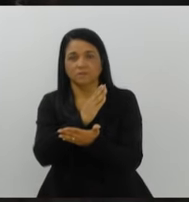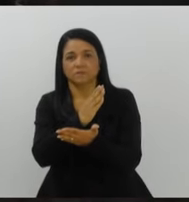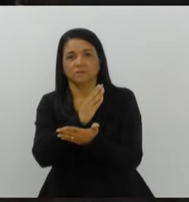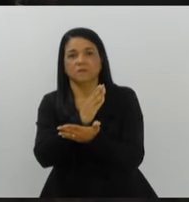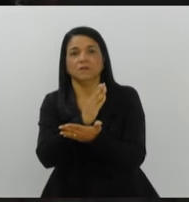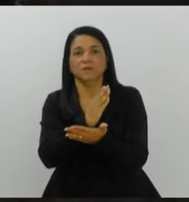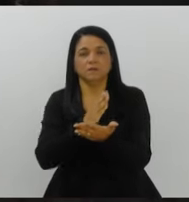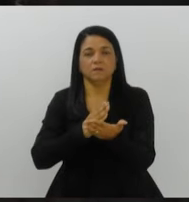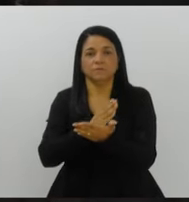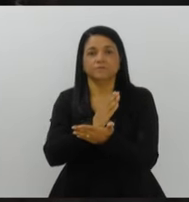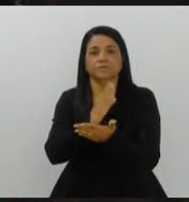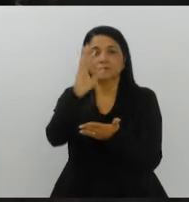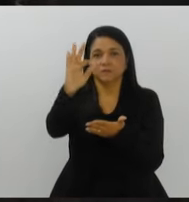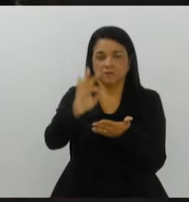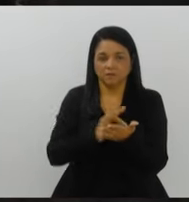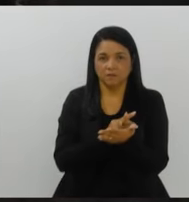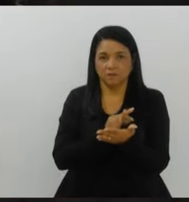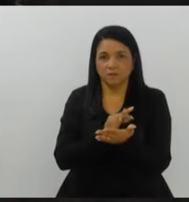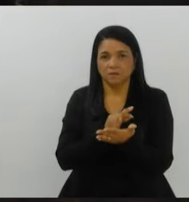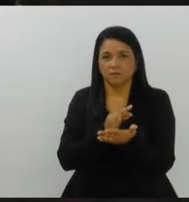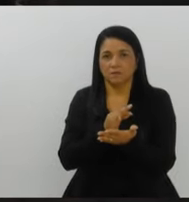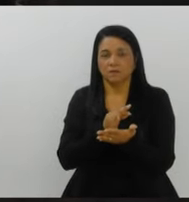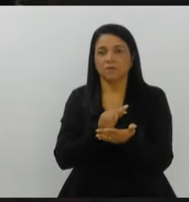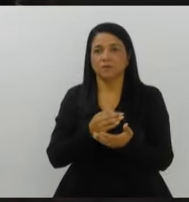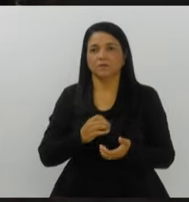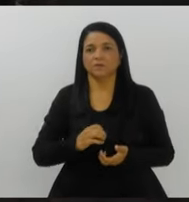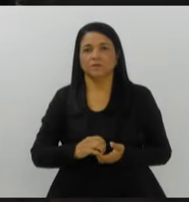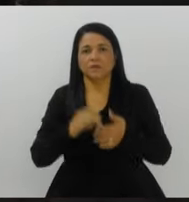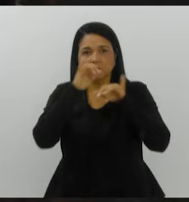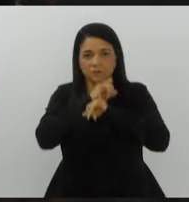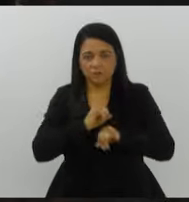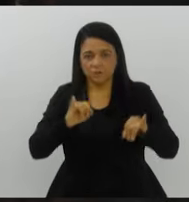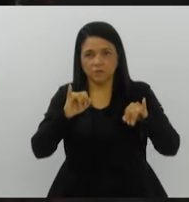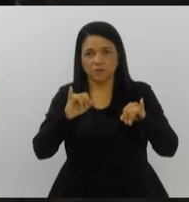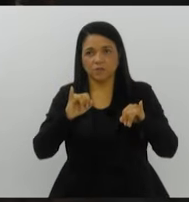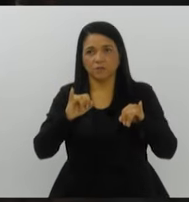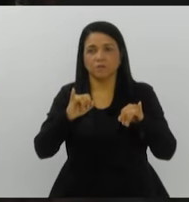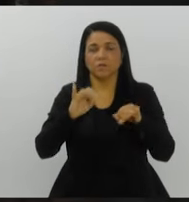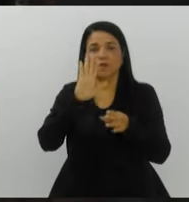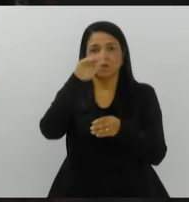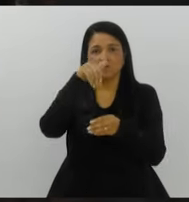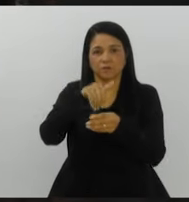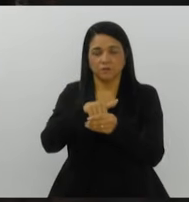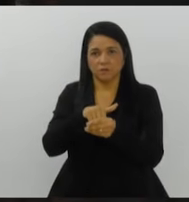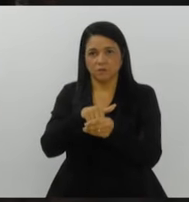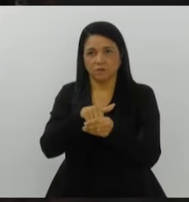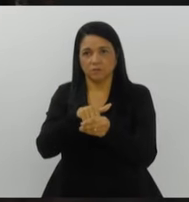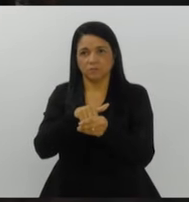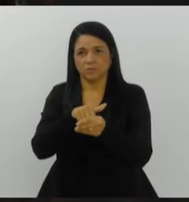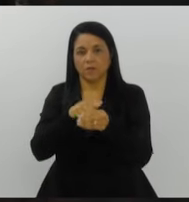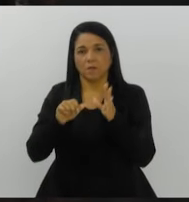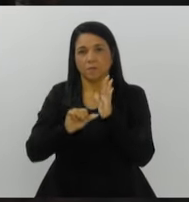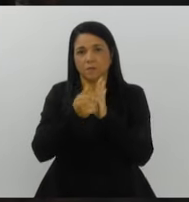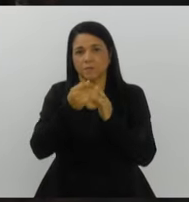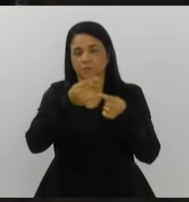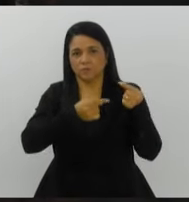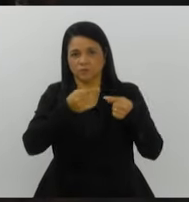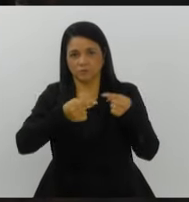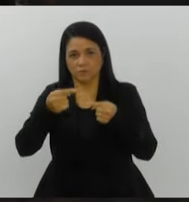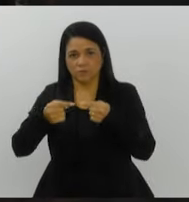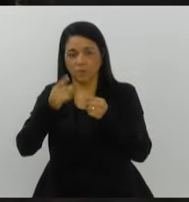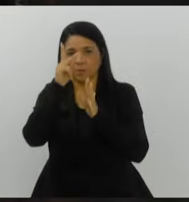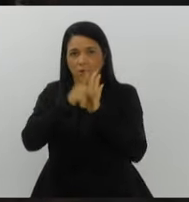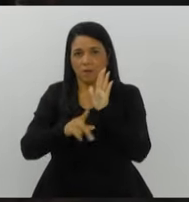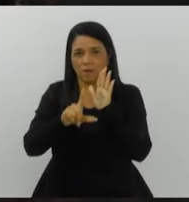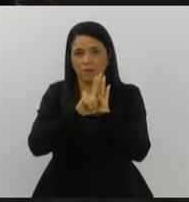Aprovado. Vai a autógrafo. Anuncio em votação, em primeira discussão,